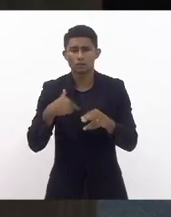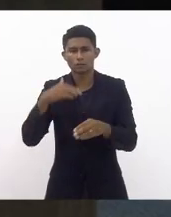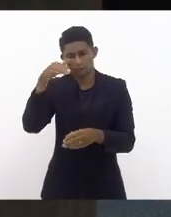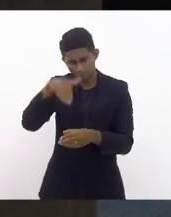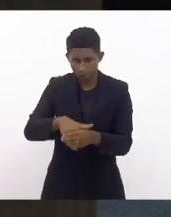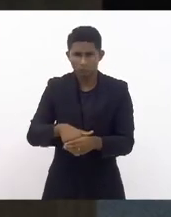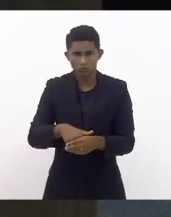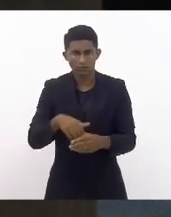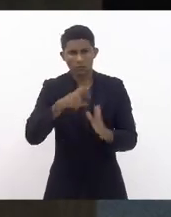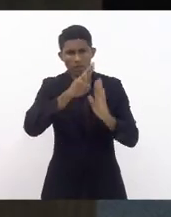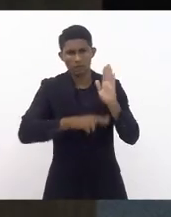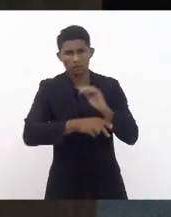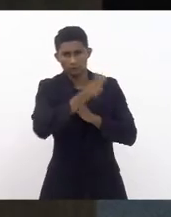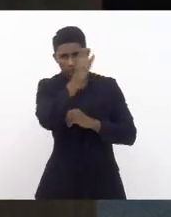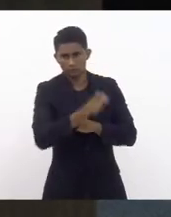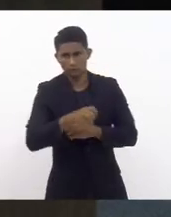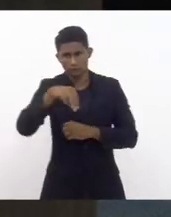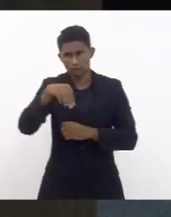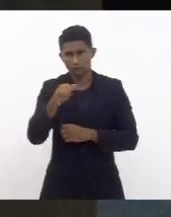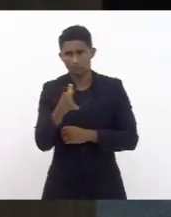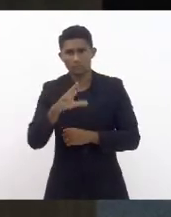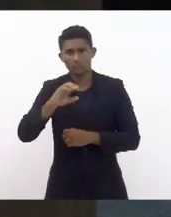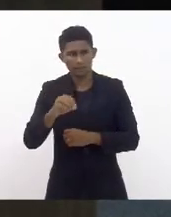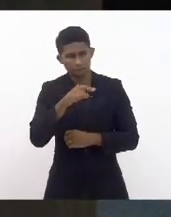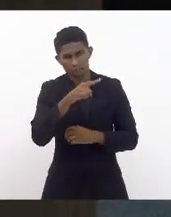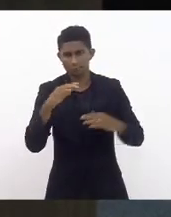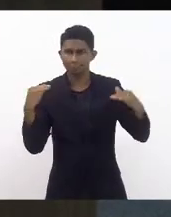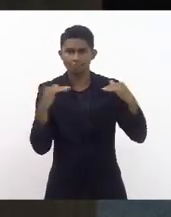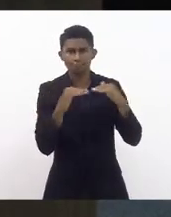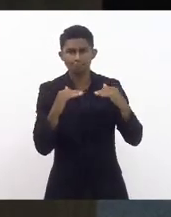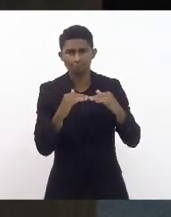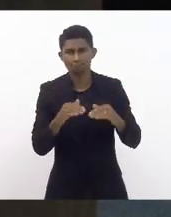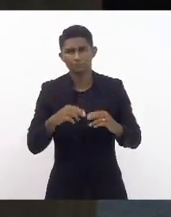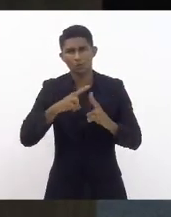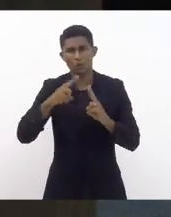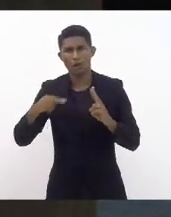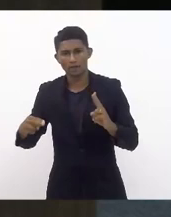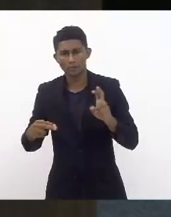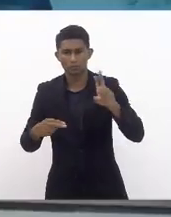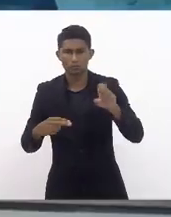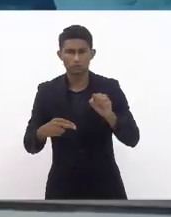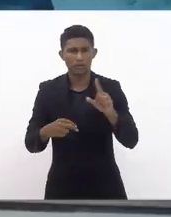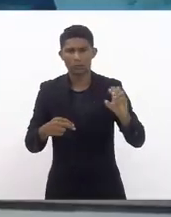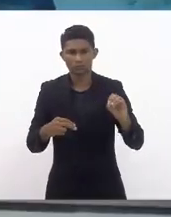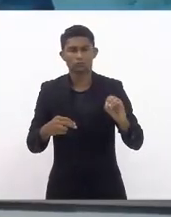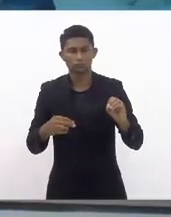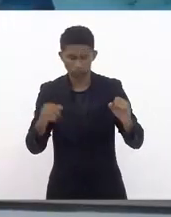com o relator Márcio Pacheco, com a UERJ e com a UESO.